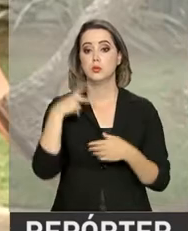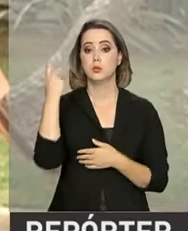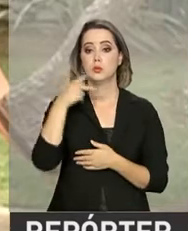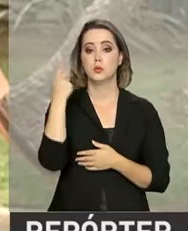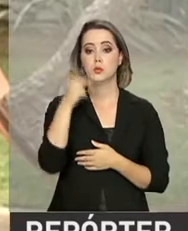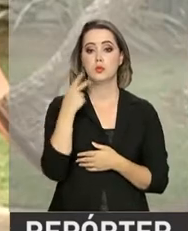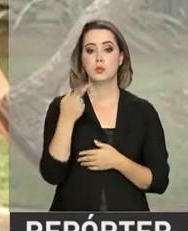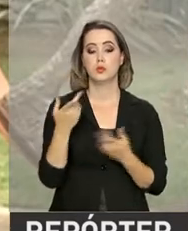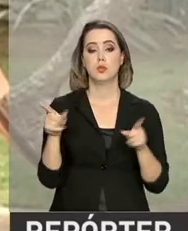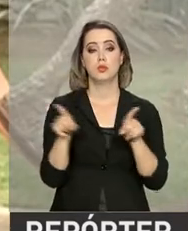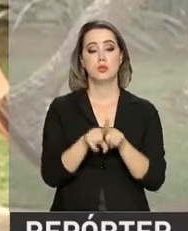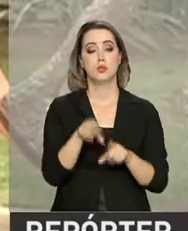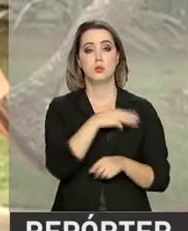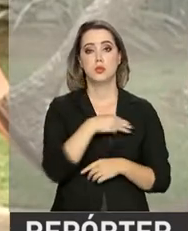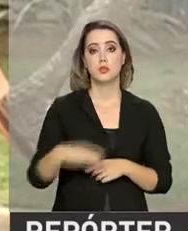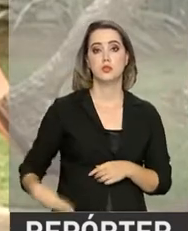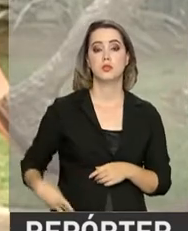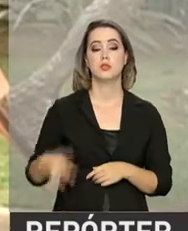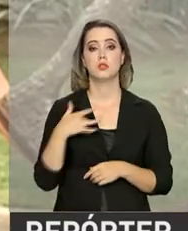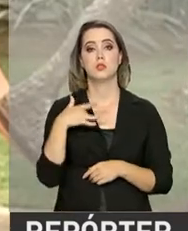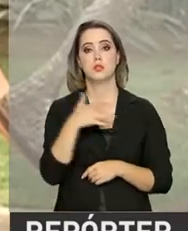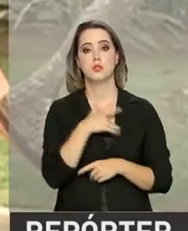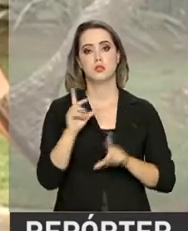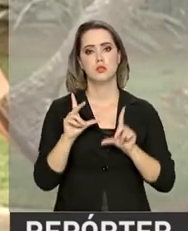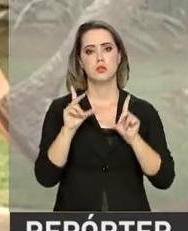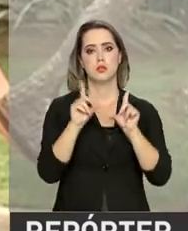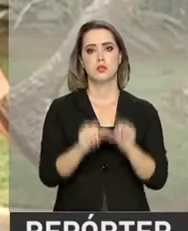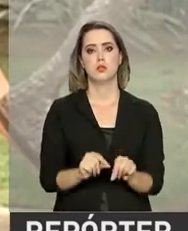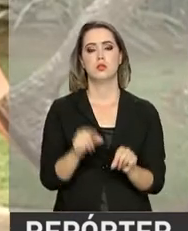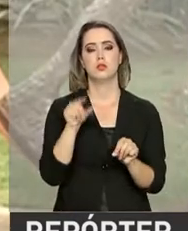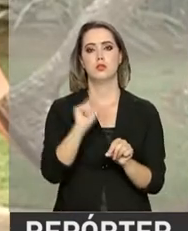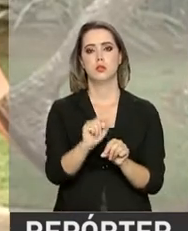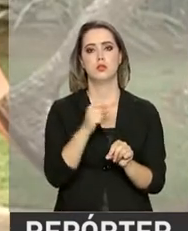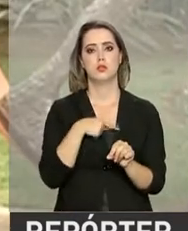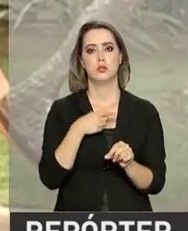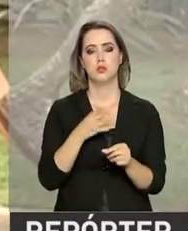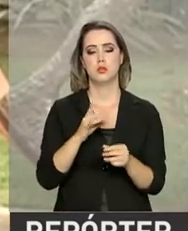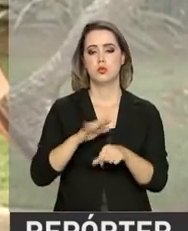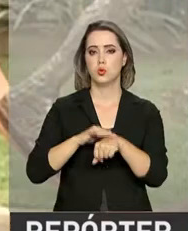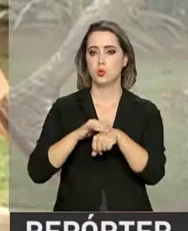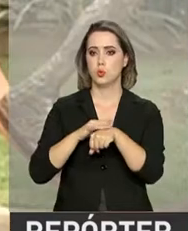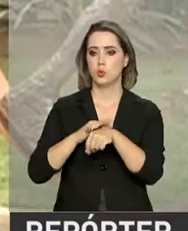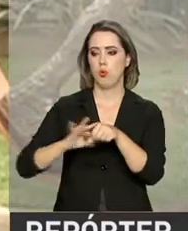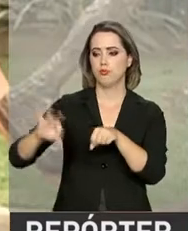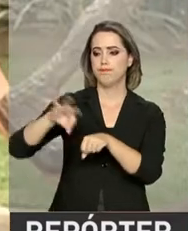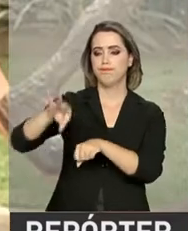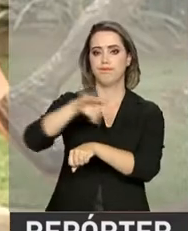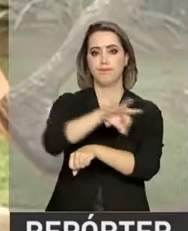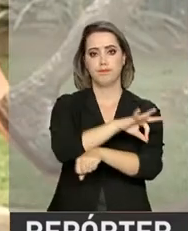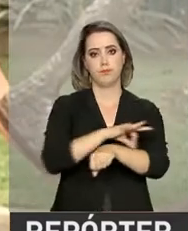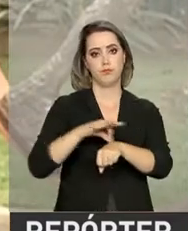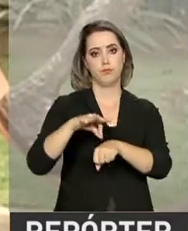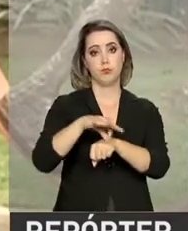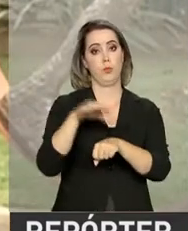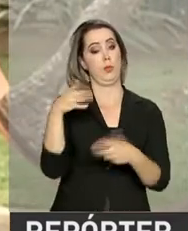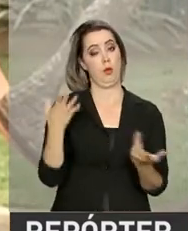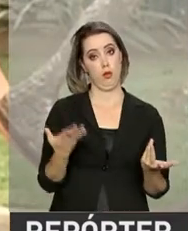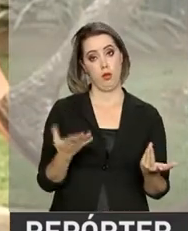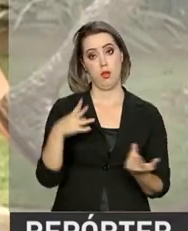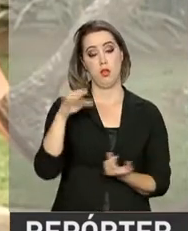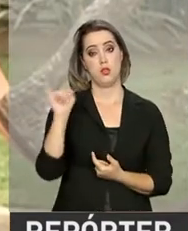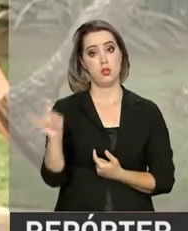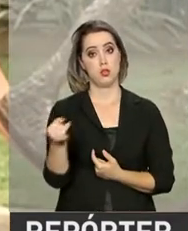pelo ministério da saúde resultaram na redução de doenças transmitidas pelo aedes aegypti em janeiro e fevereiro deste ano